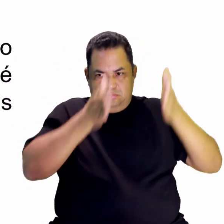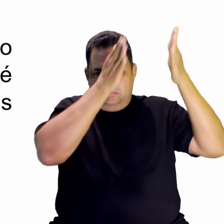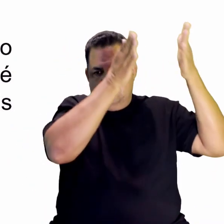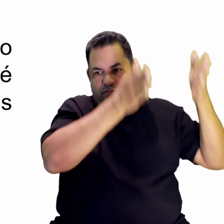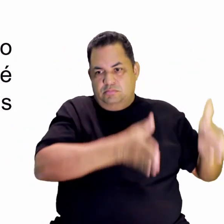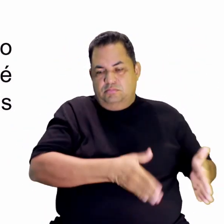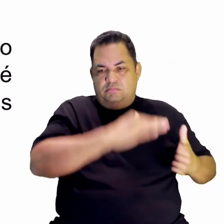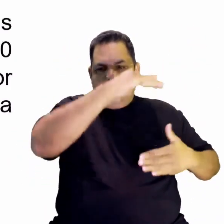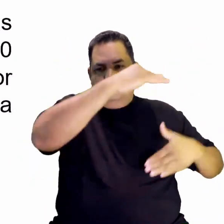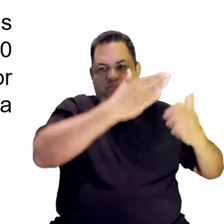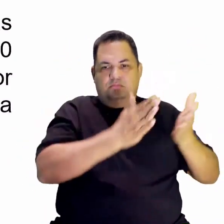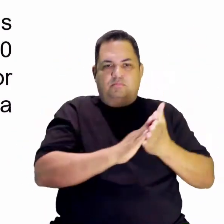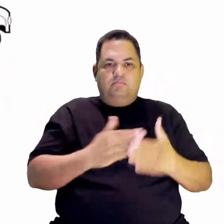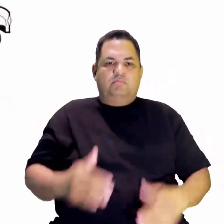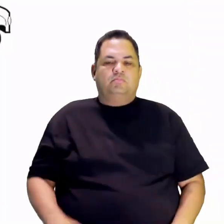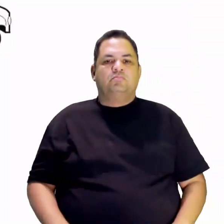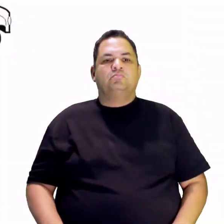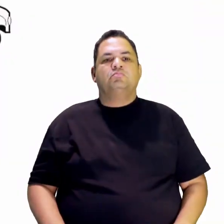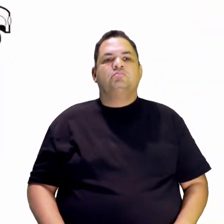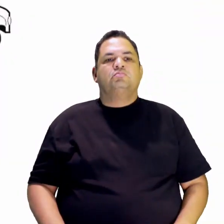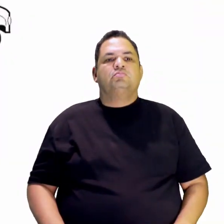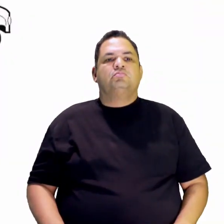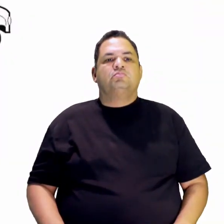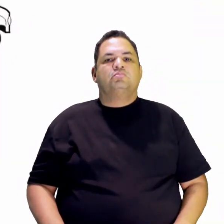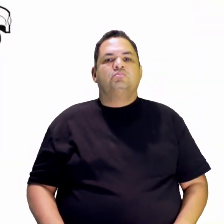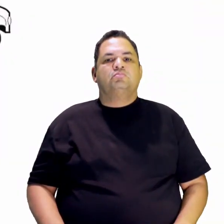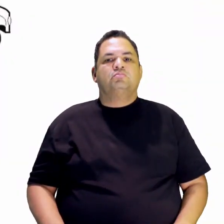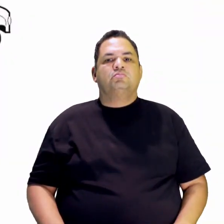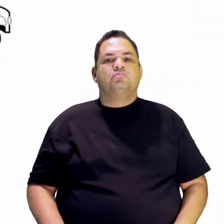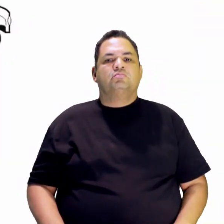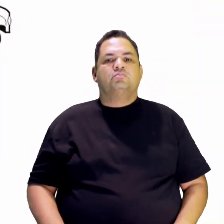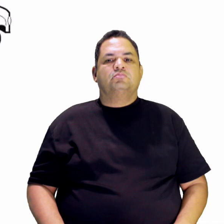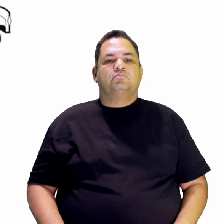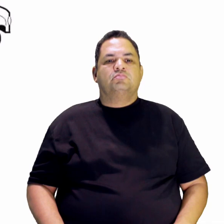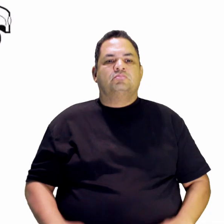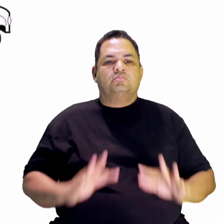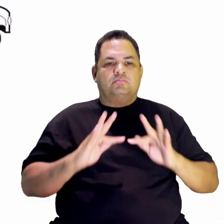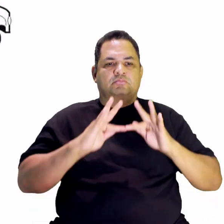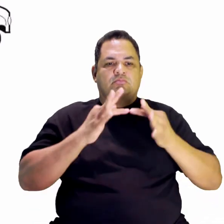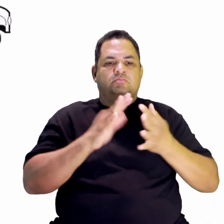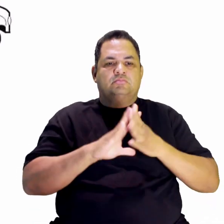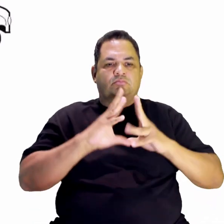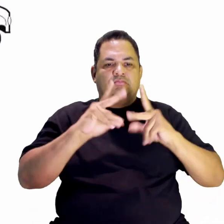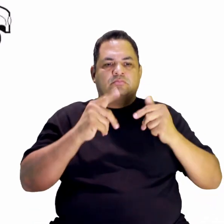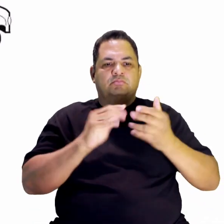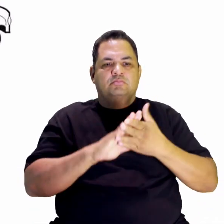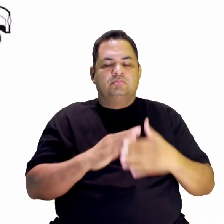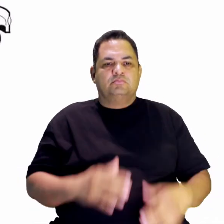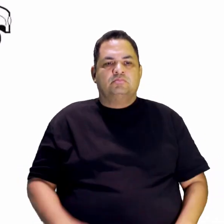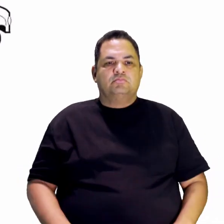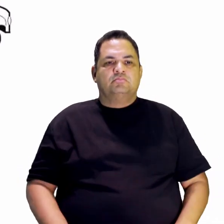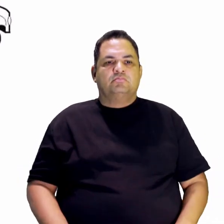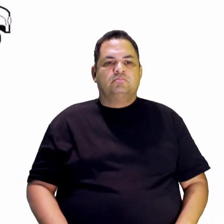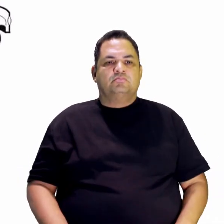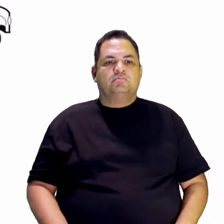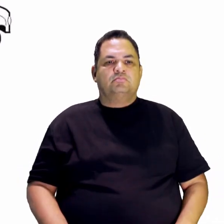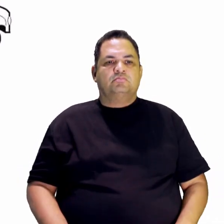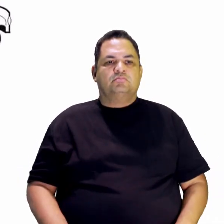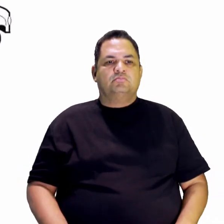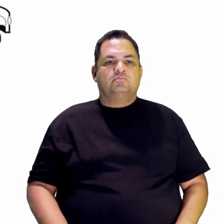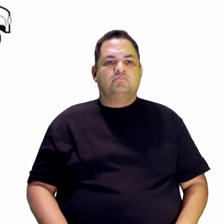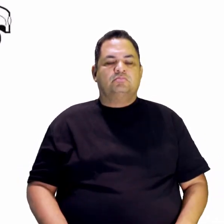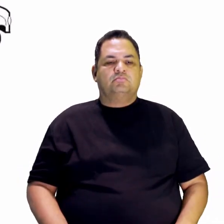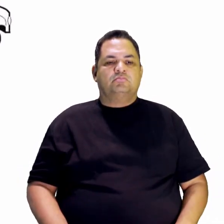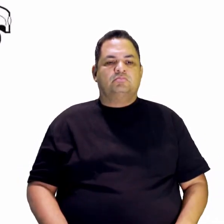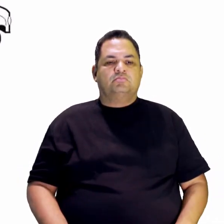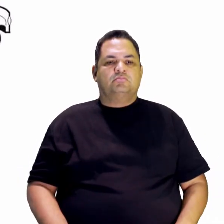gabine e da traseira e entre elas. E agora, será que no final, depois de fazer tudo isso, ele vai ficar assim? As duas